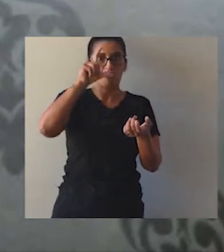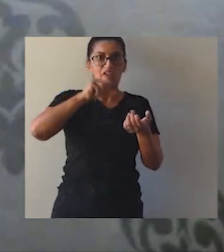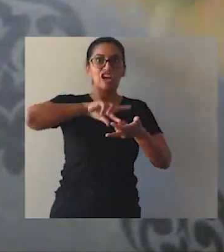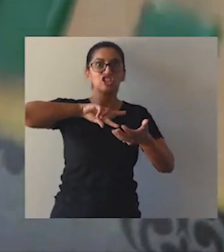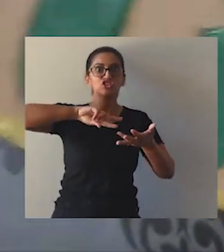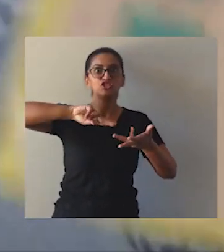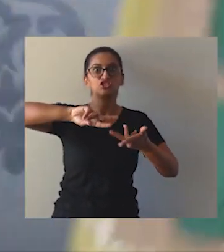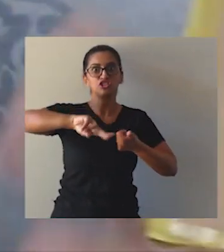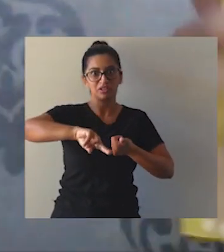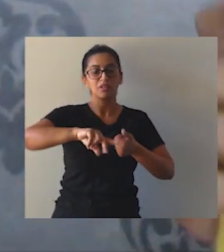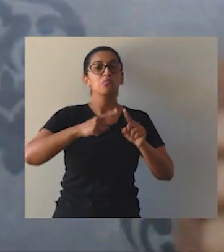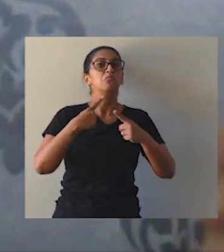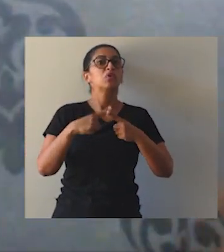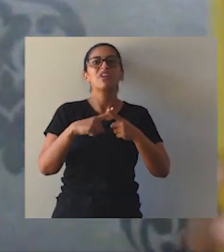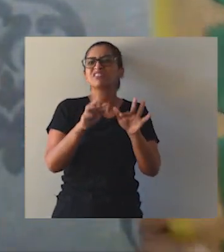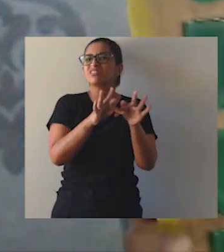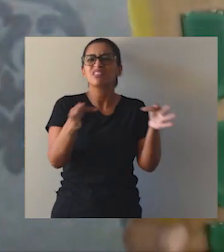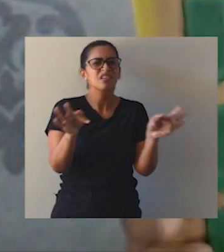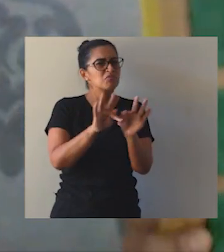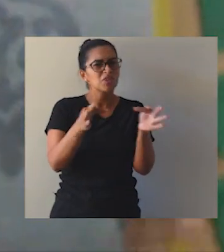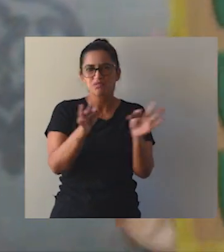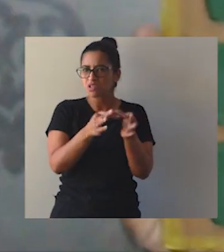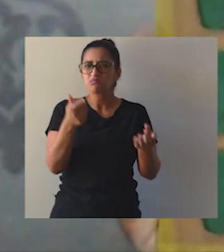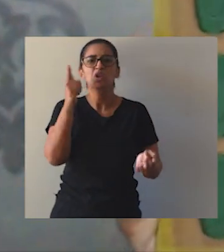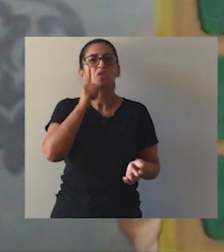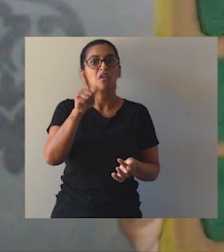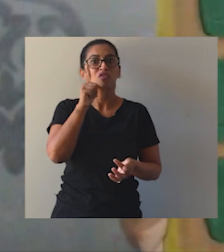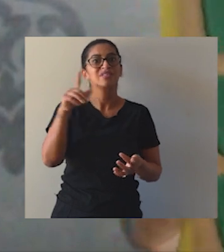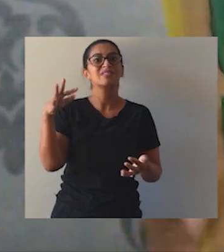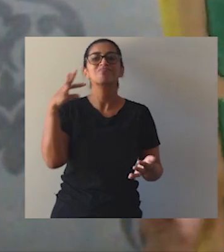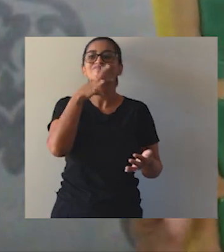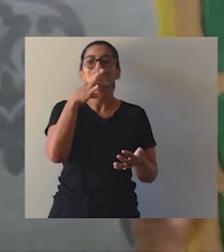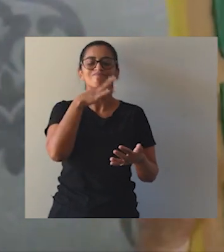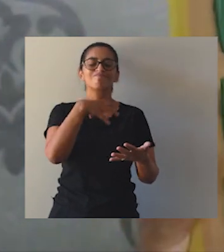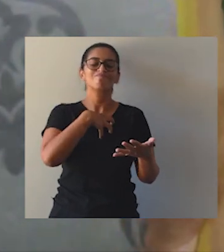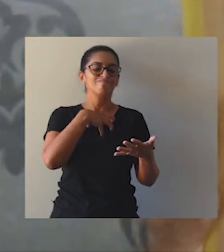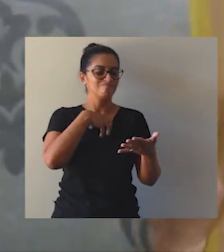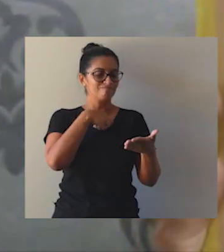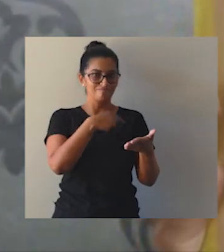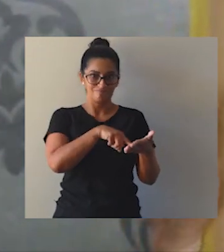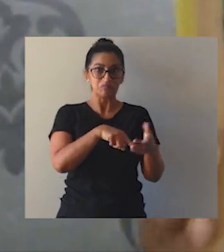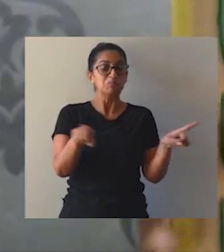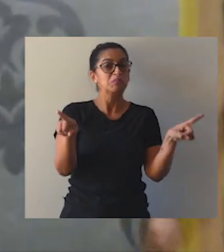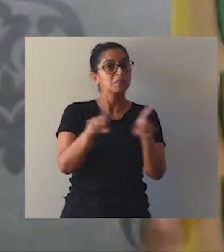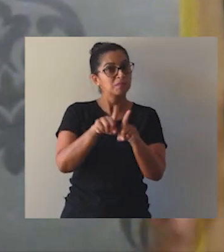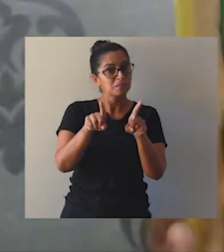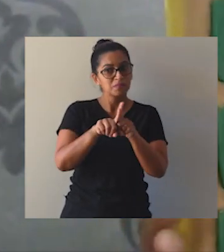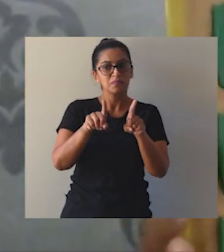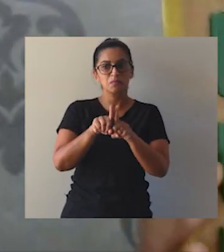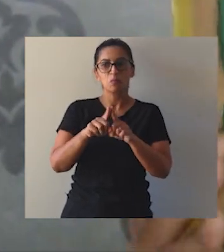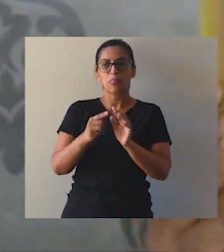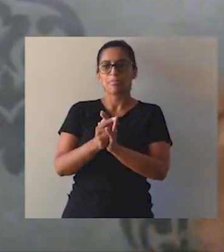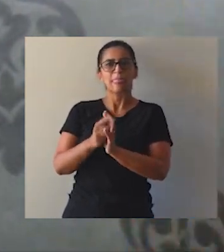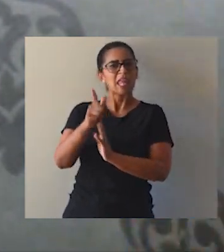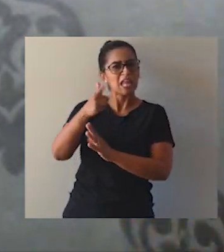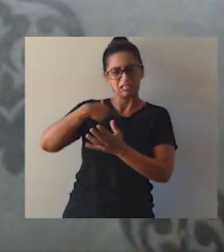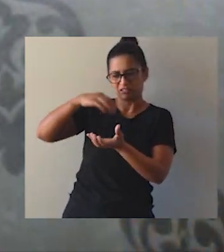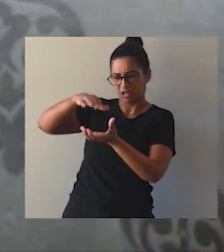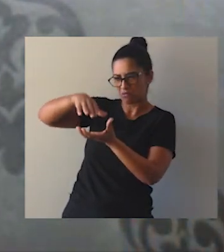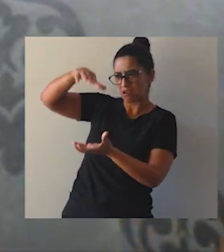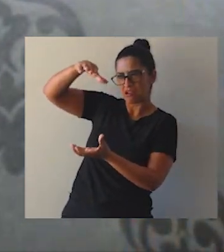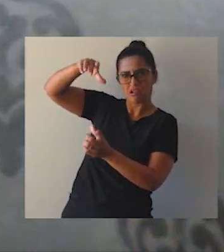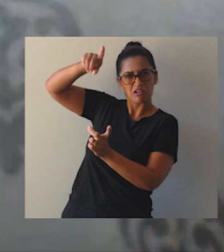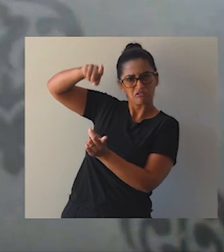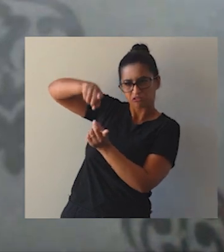papelão. Isso aqui são tampinhas de suco, de leite, caixinha de leite. O que a gente vai trabalhar aqui? O